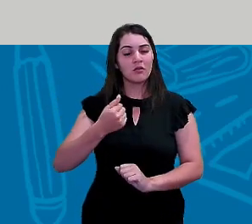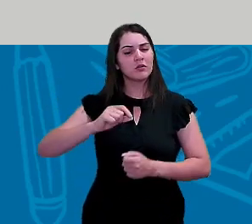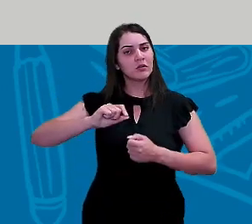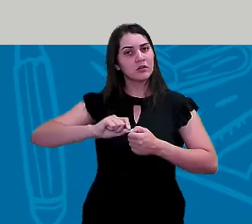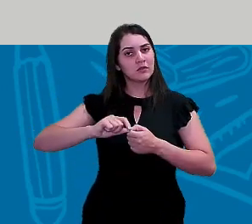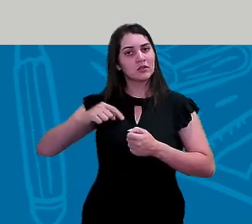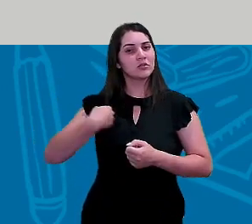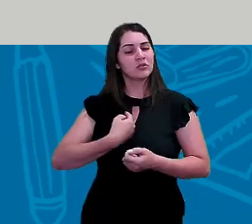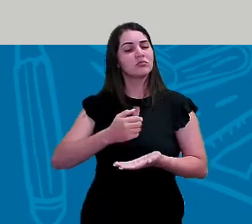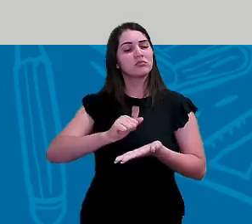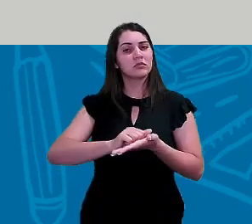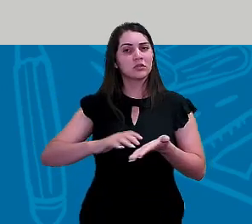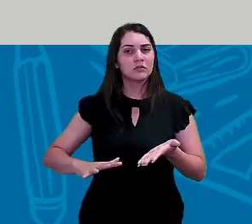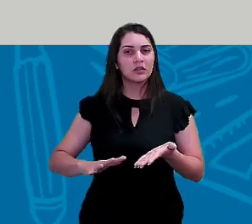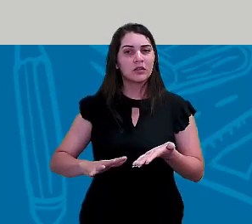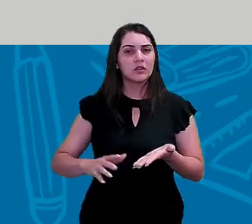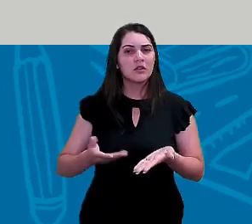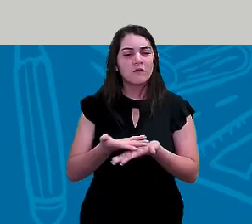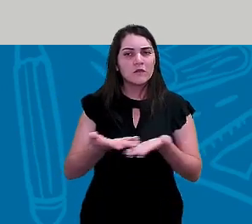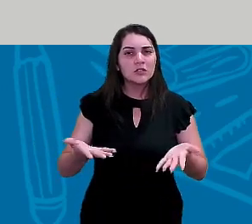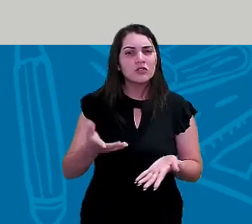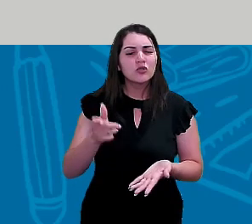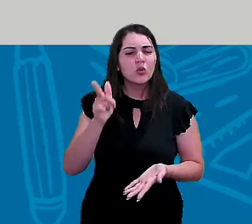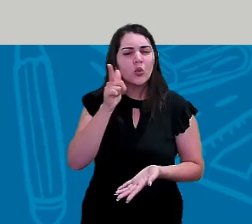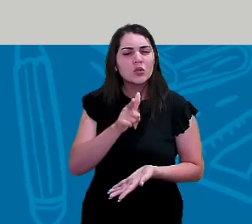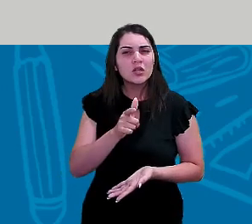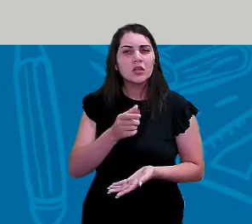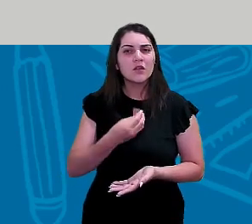atividades. Gente, você consegue sobreviver sem ar,